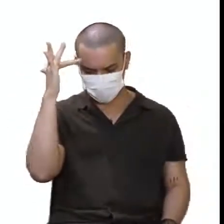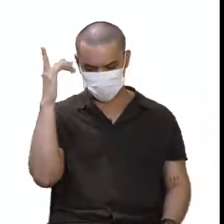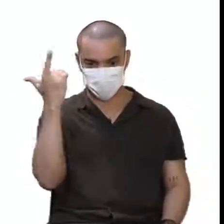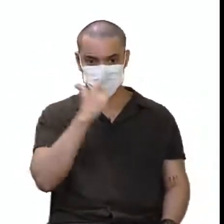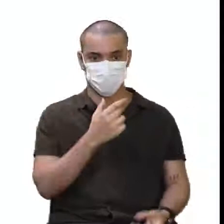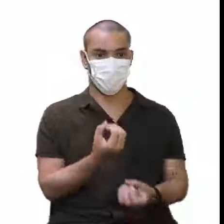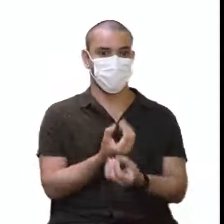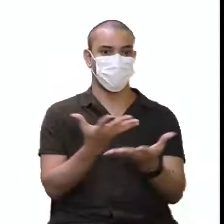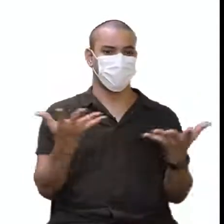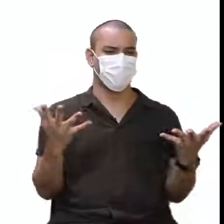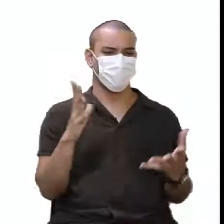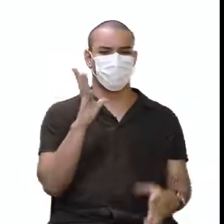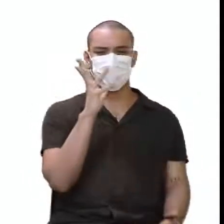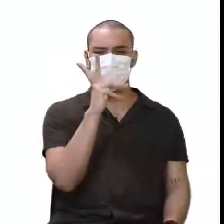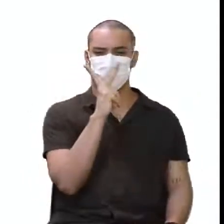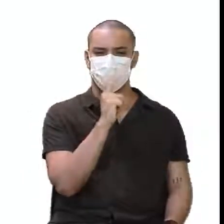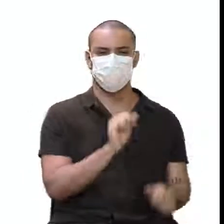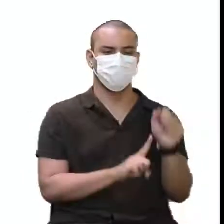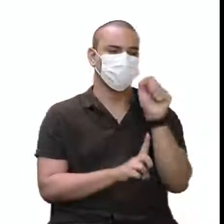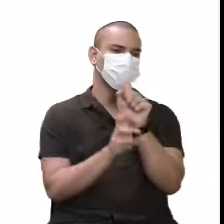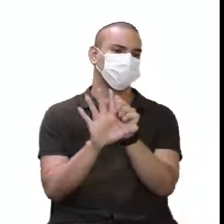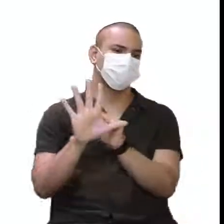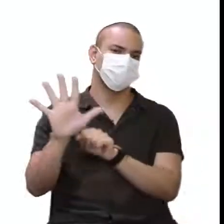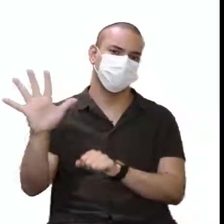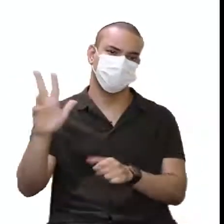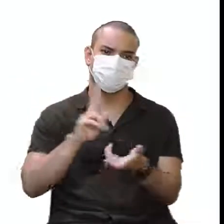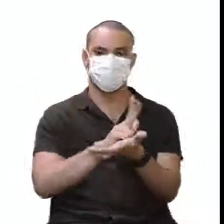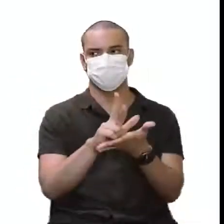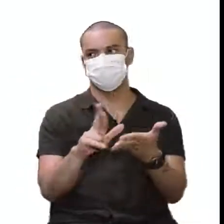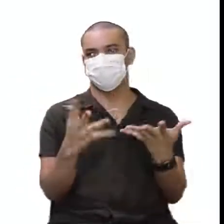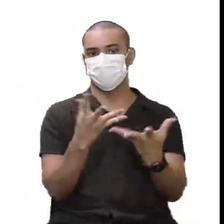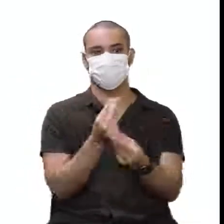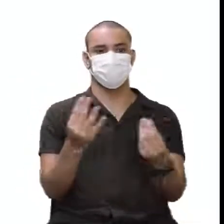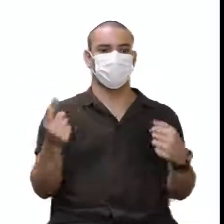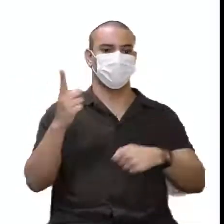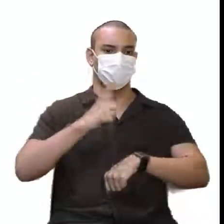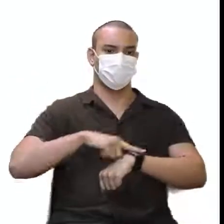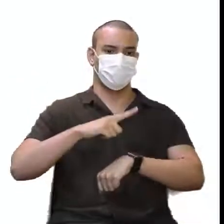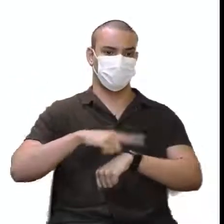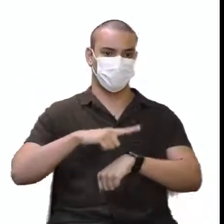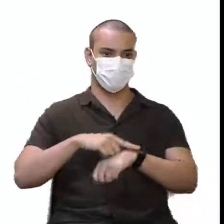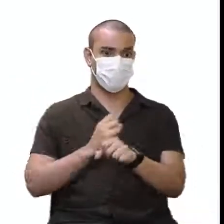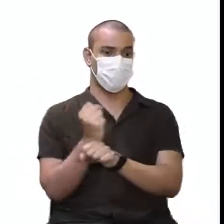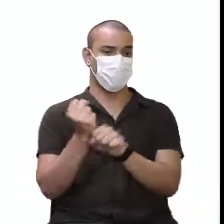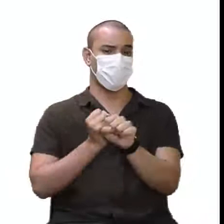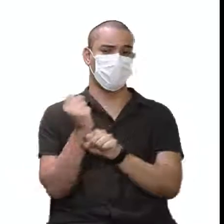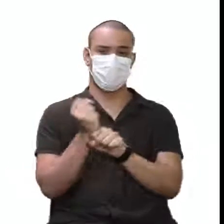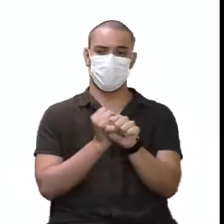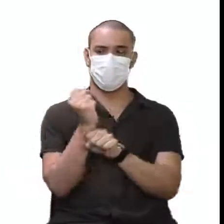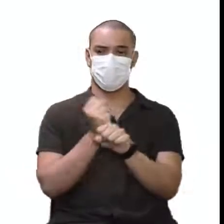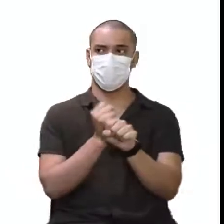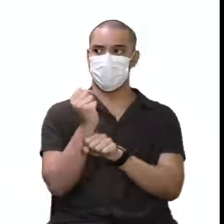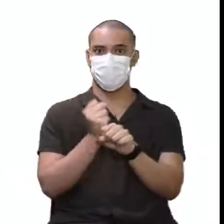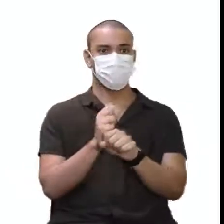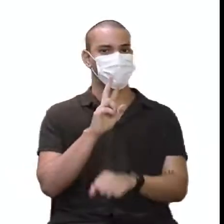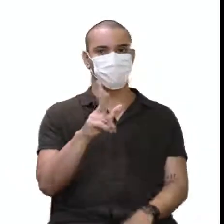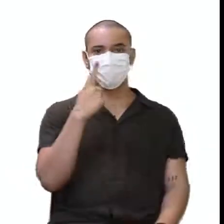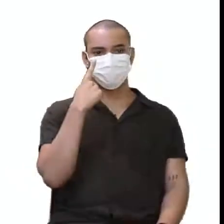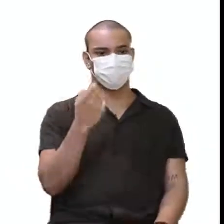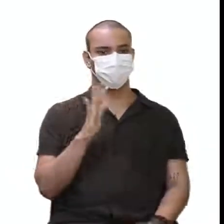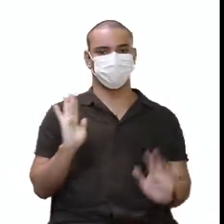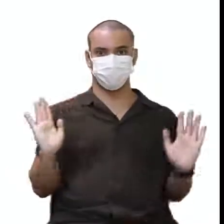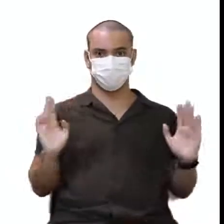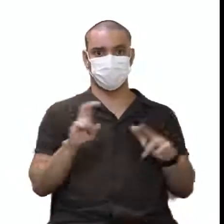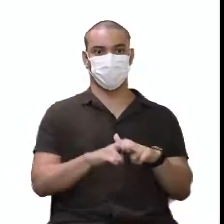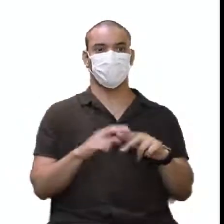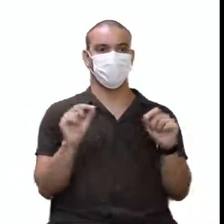produção, aí vai demorar meses, né? Muito tempo, e anos, e aí não é interessante para ele, tá?